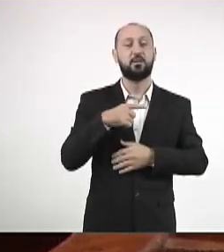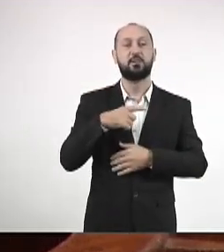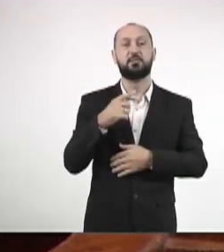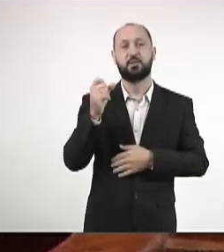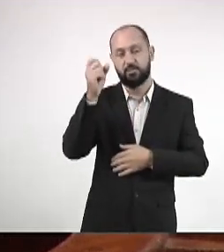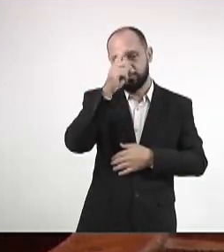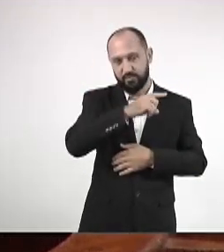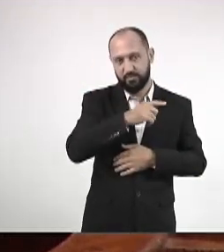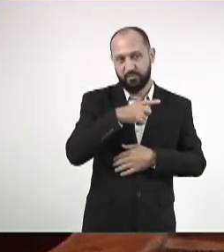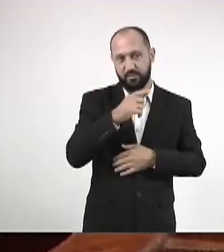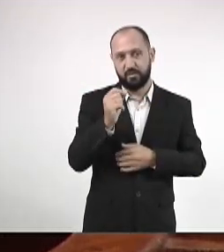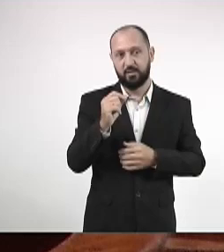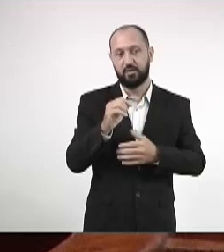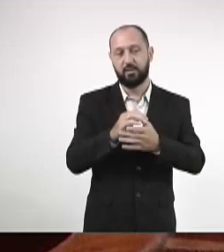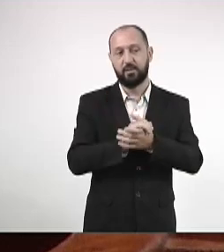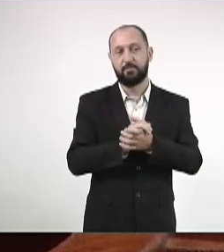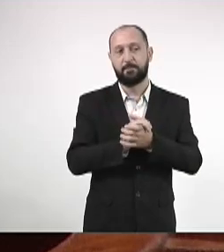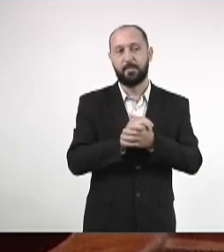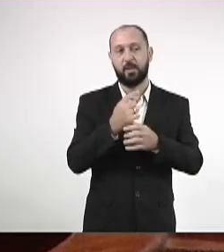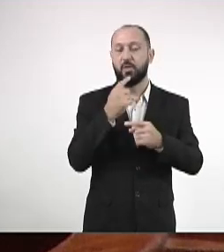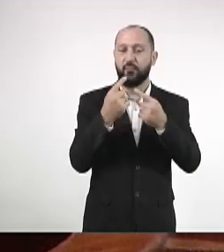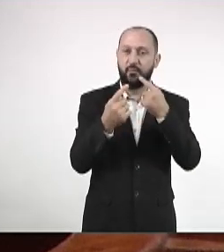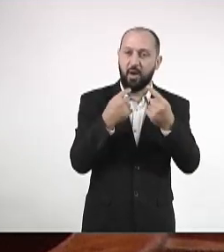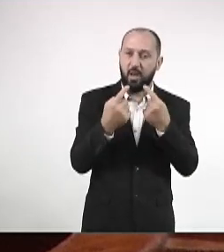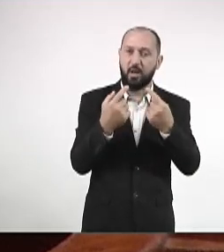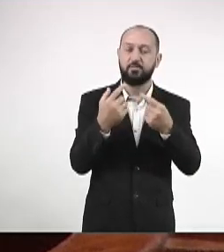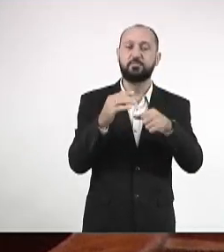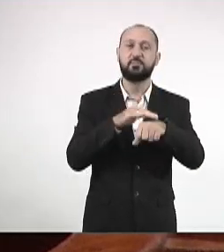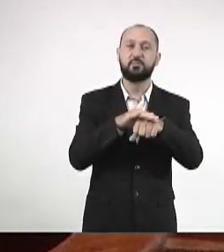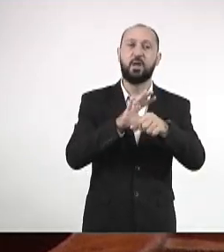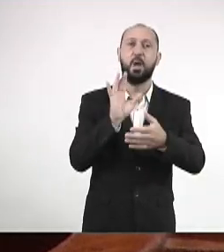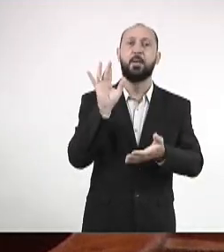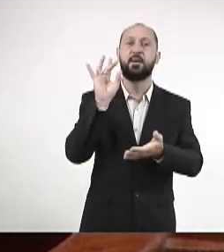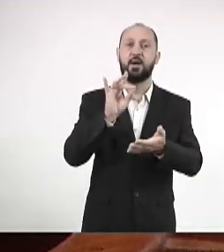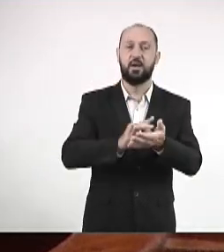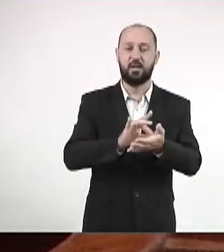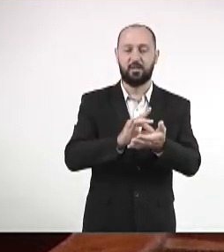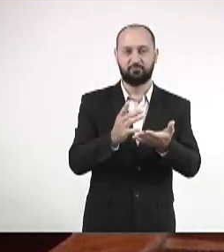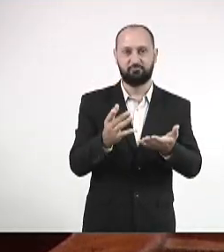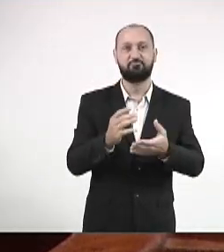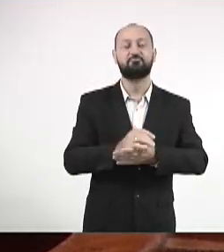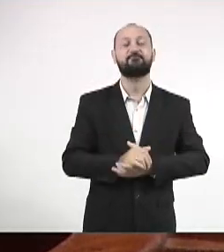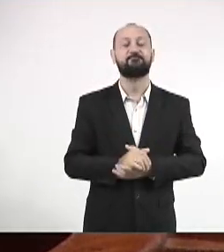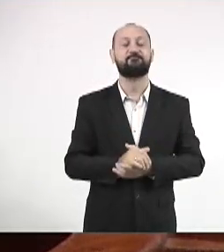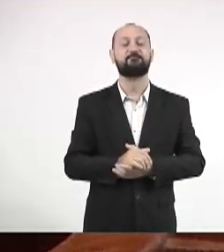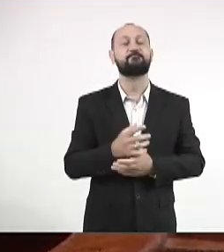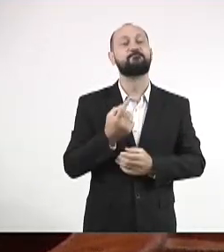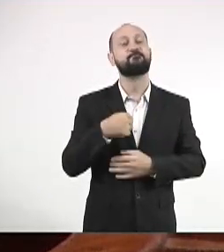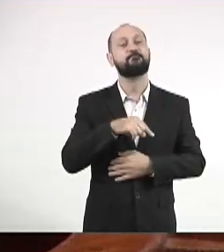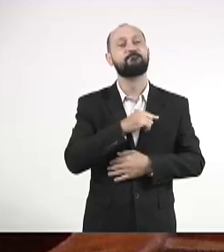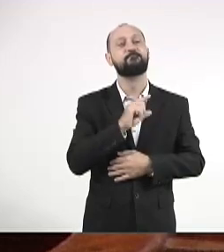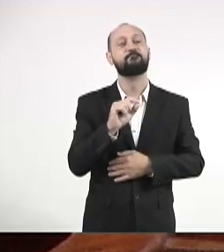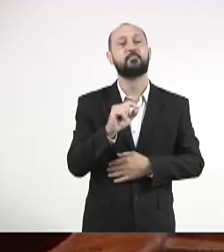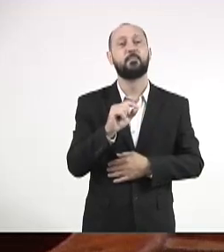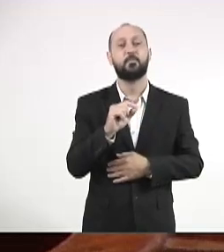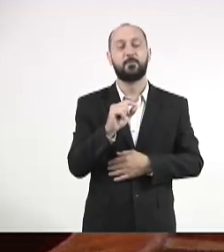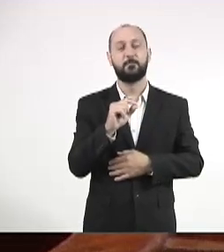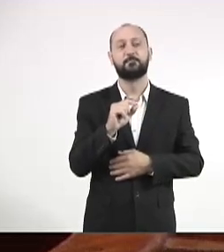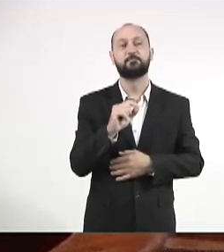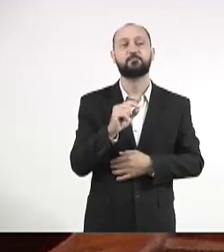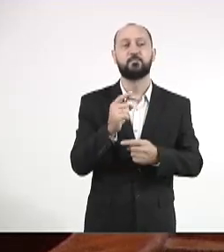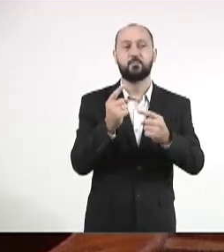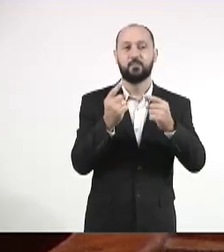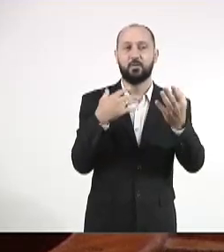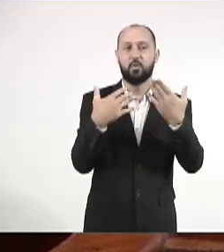de dificuldades de falar um pouco sobre a realidade como ela é. Mas nós precisamos